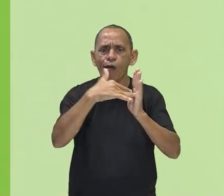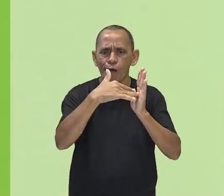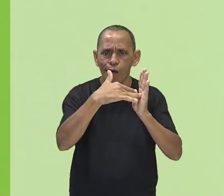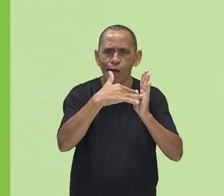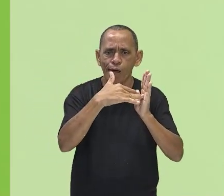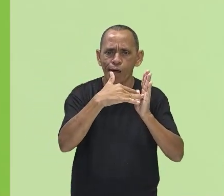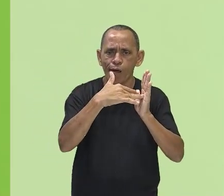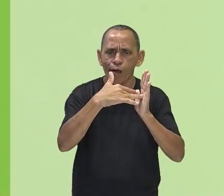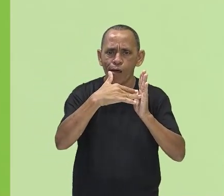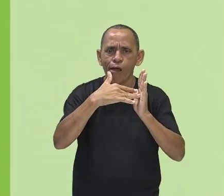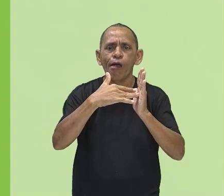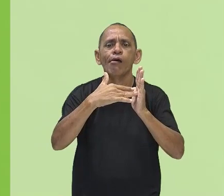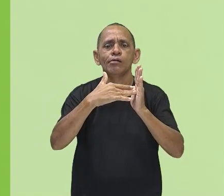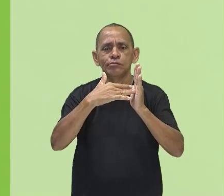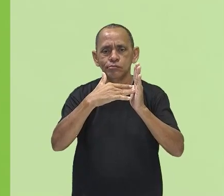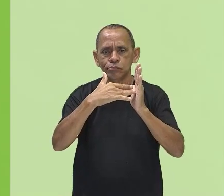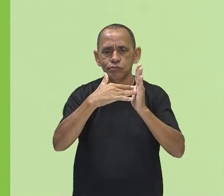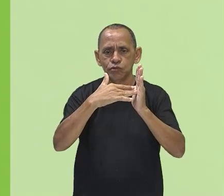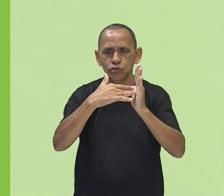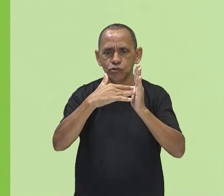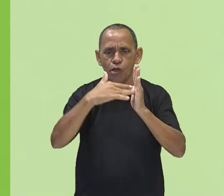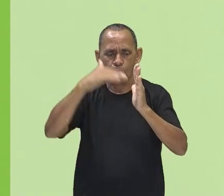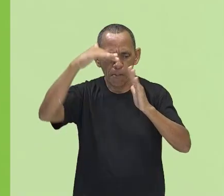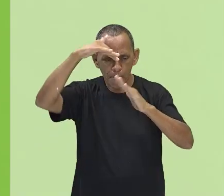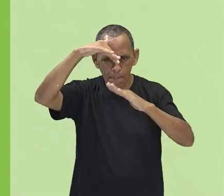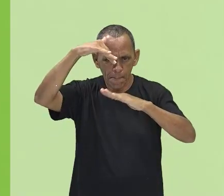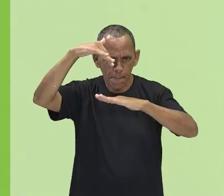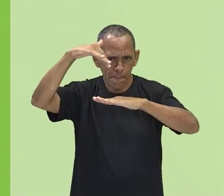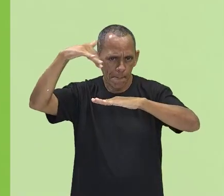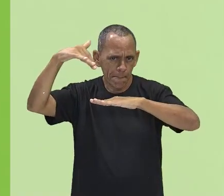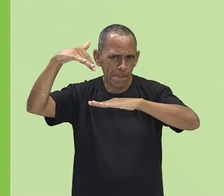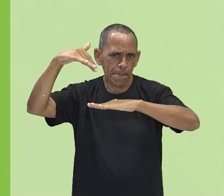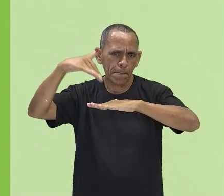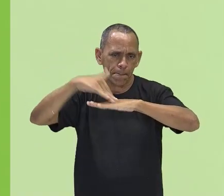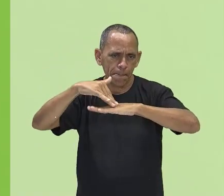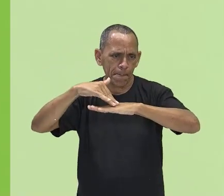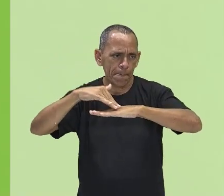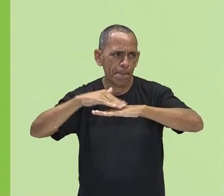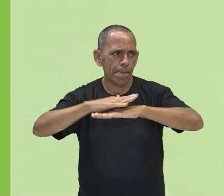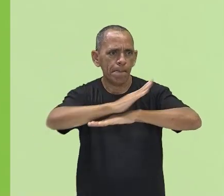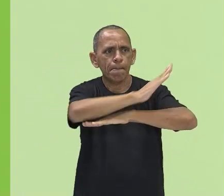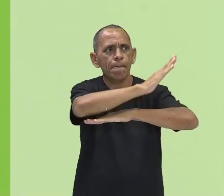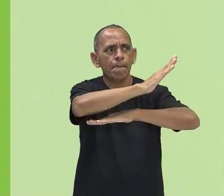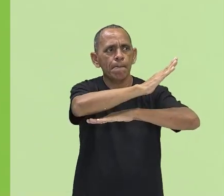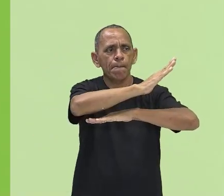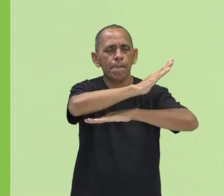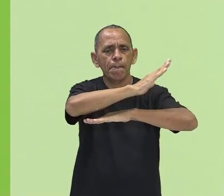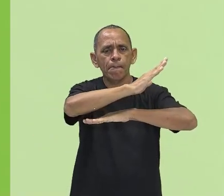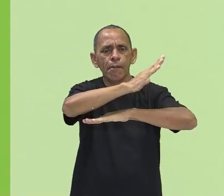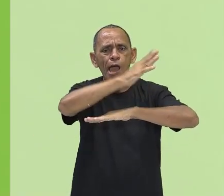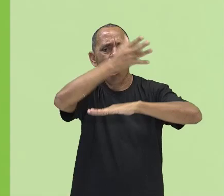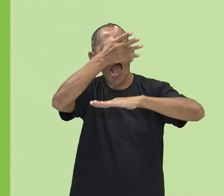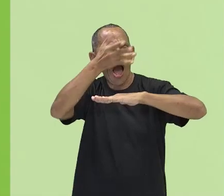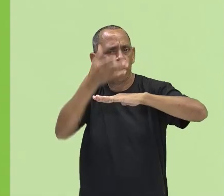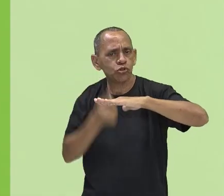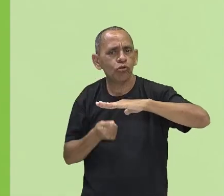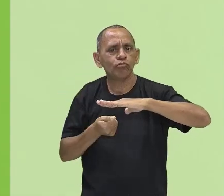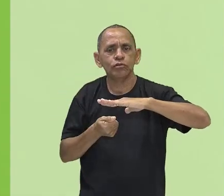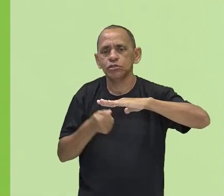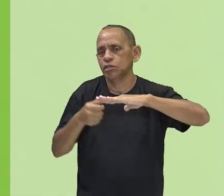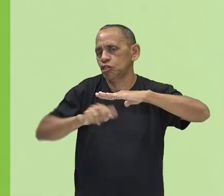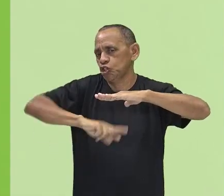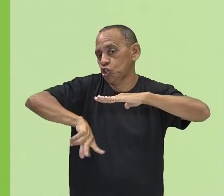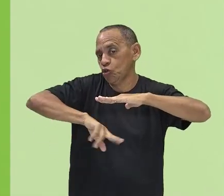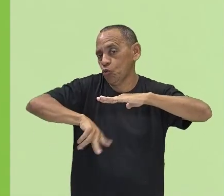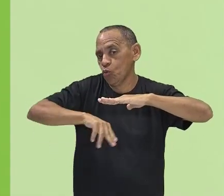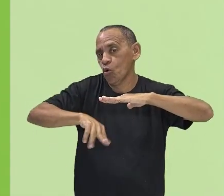superfície e parte dessa luz ela é refletida, tá certo? Ela é refletida, ou seja, ela não é absorvida ali pelo meio. Ela não passa de um